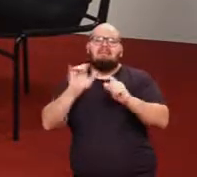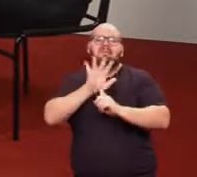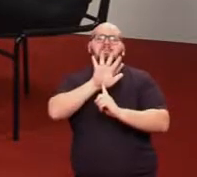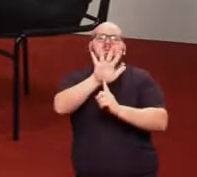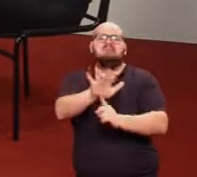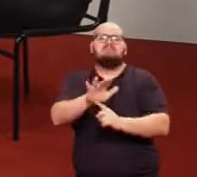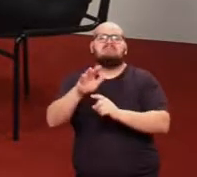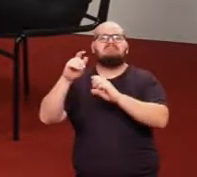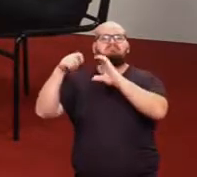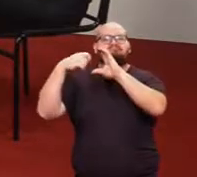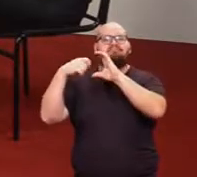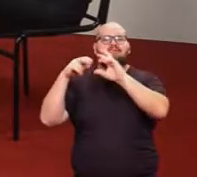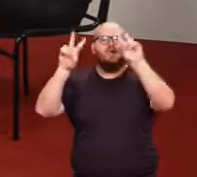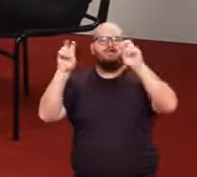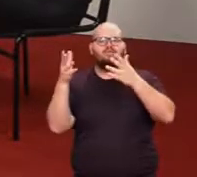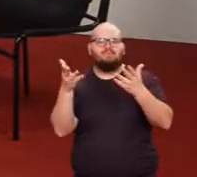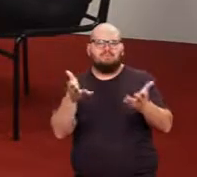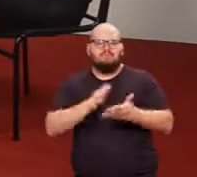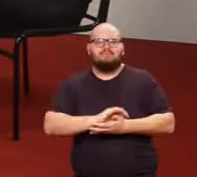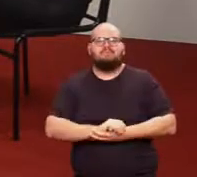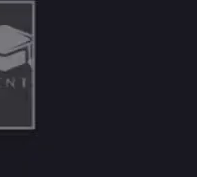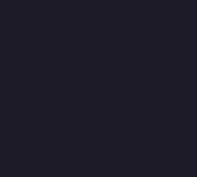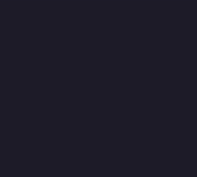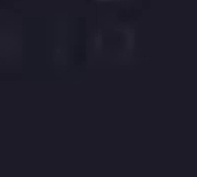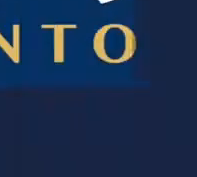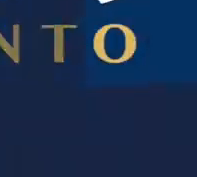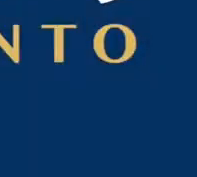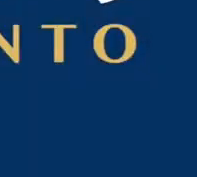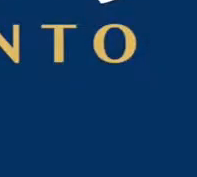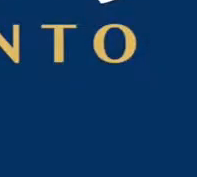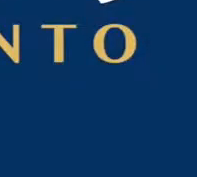conversa, nós vamos para a matéria sobre o assunto.